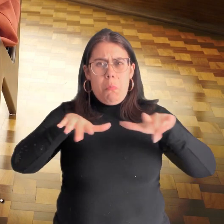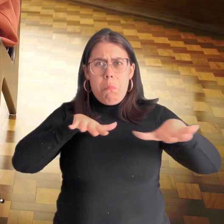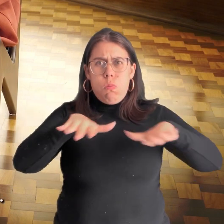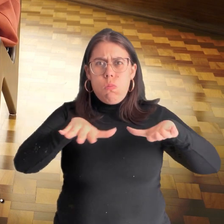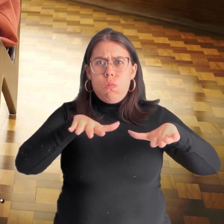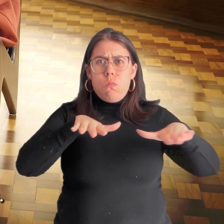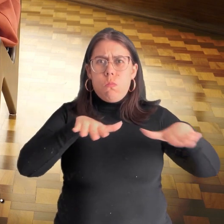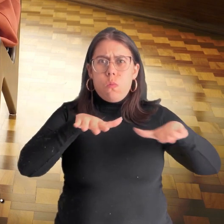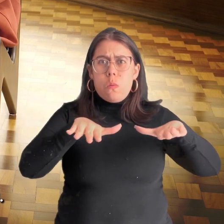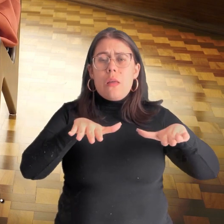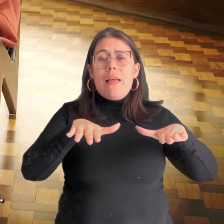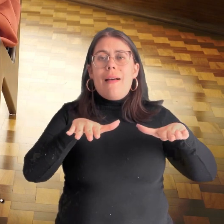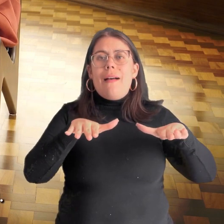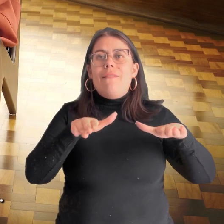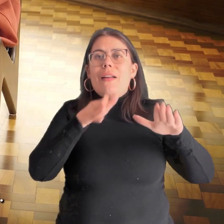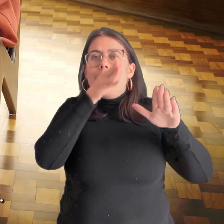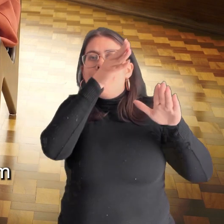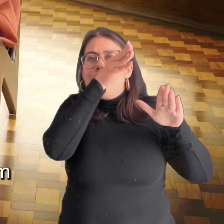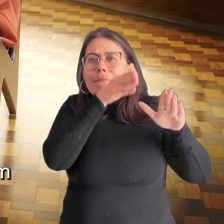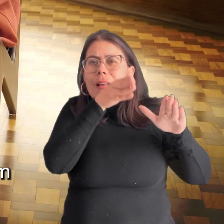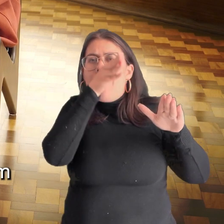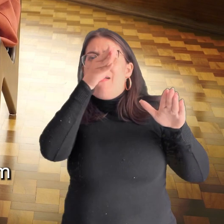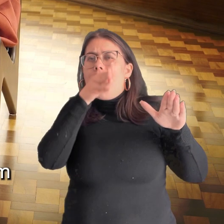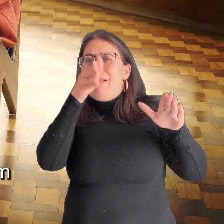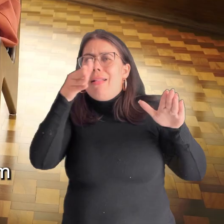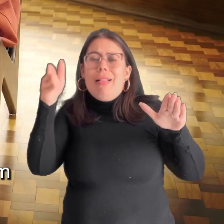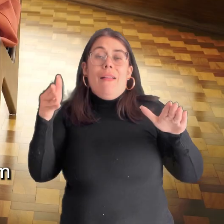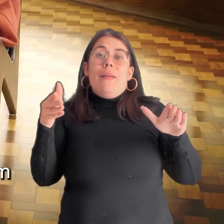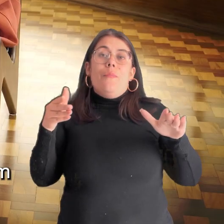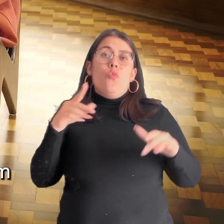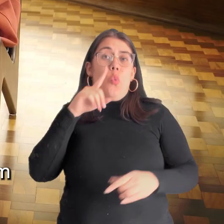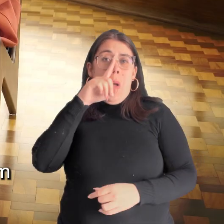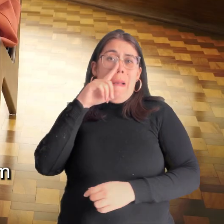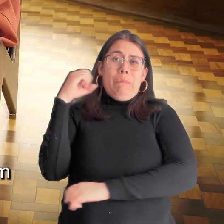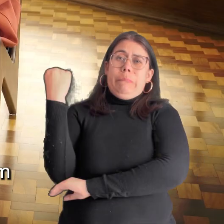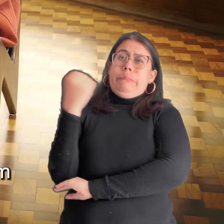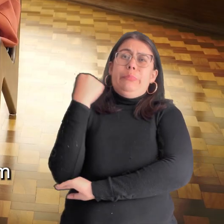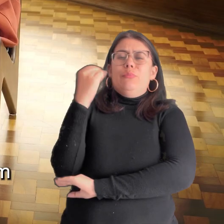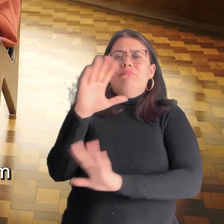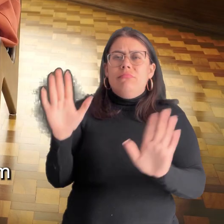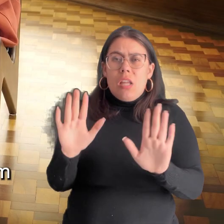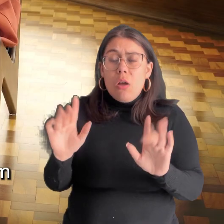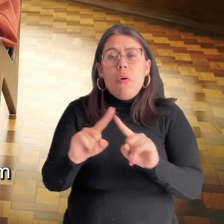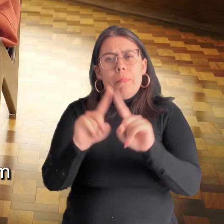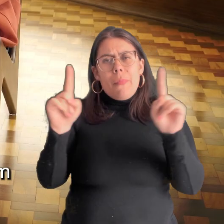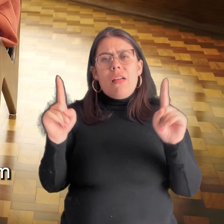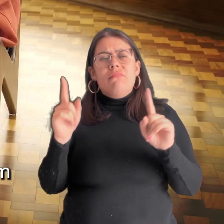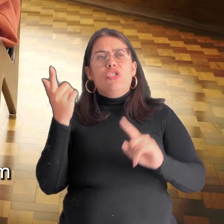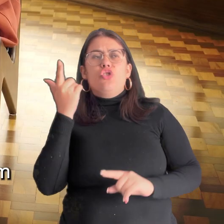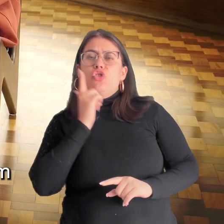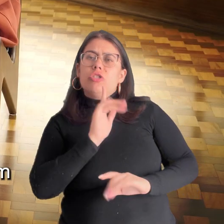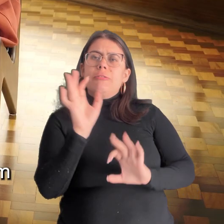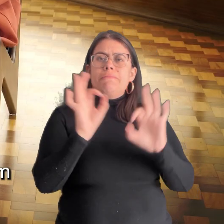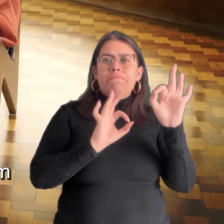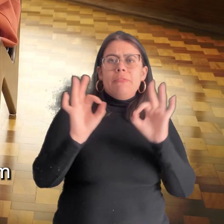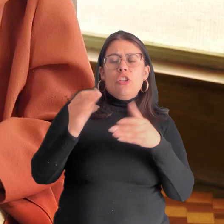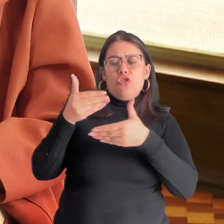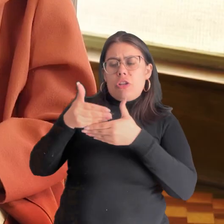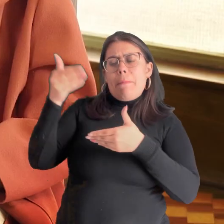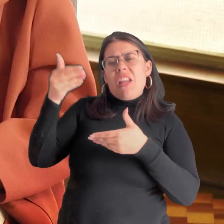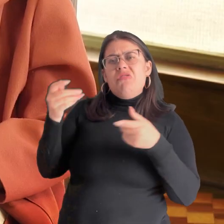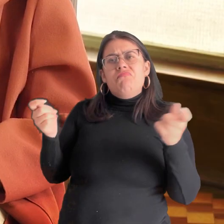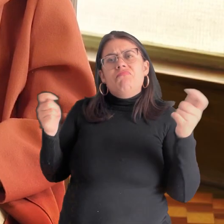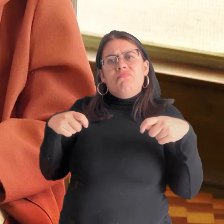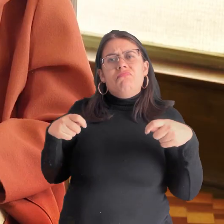são microfissuras que não são graves. Eu penso que não há nenhuma desvantagem em o painel estar nessa parede.